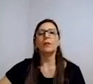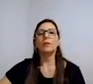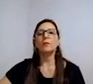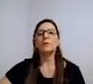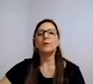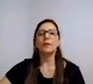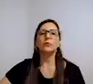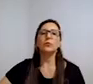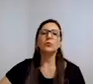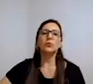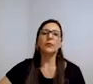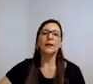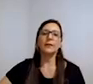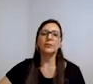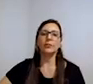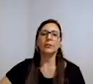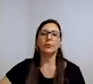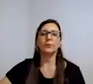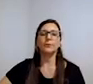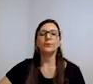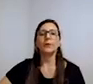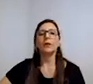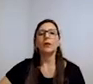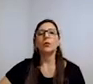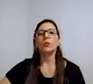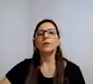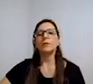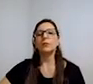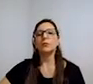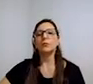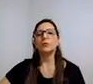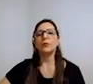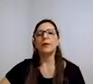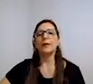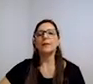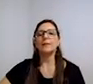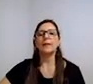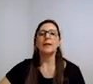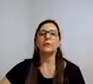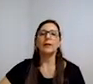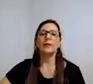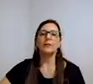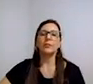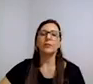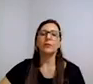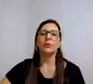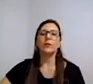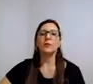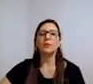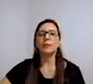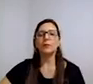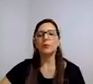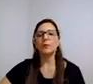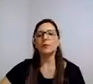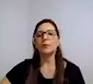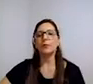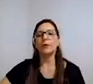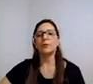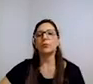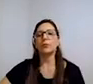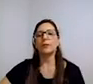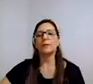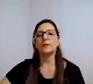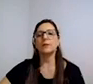Agora vamos falar do músculo cardíaco. O tecido muscular estriado cardíaco, responsável pelos batimentos